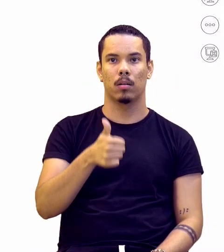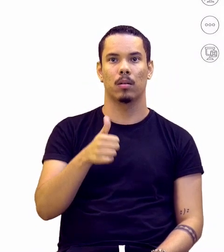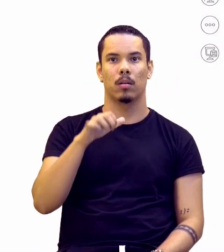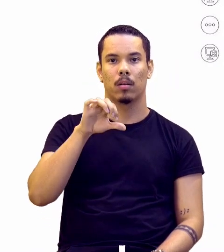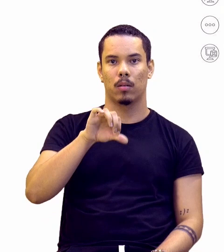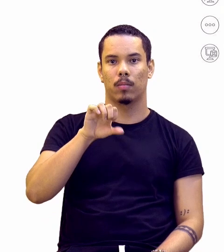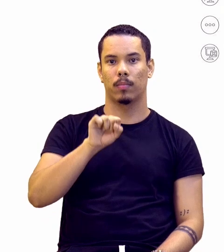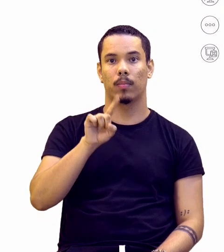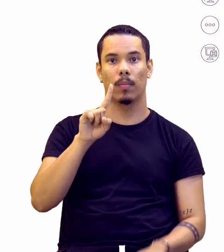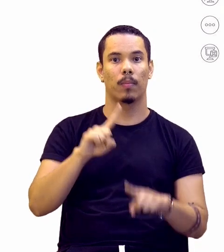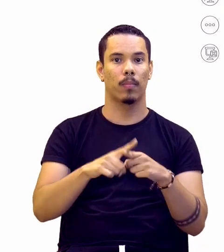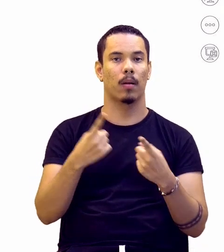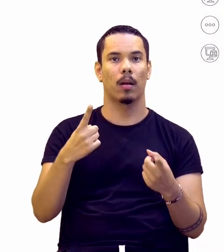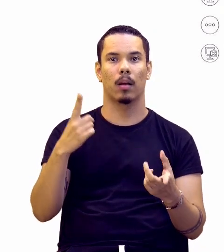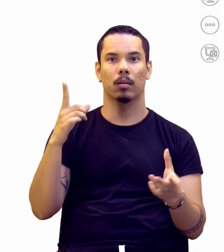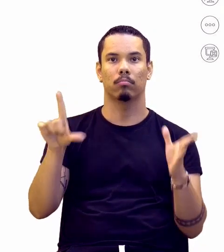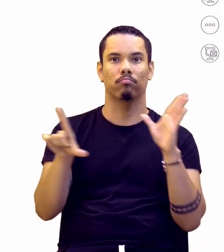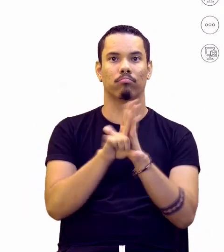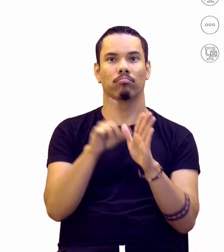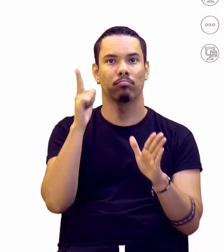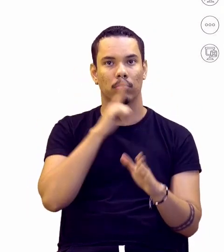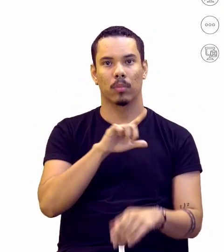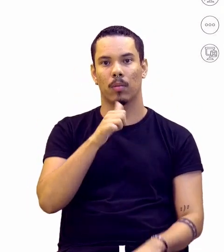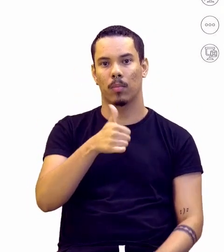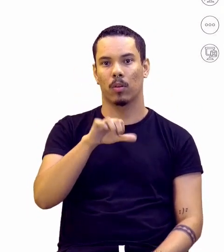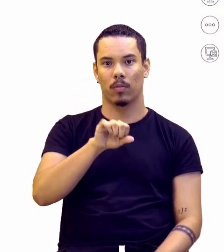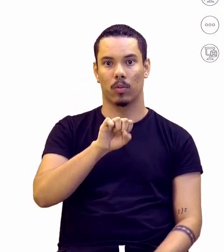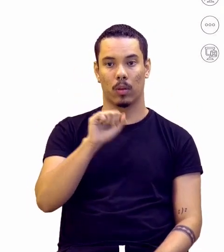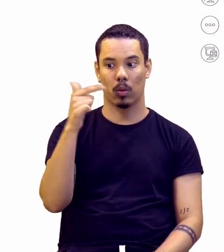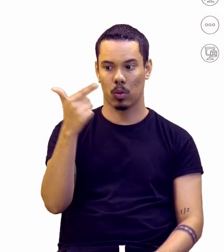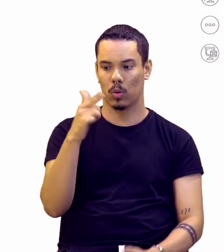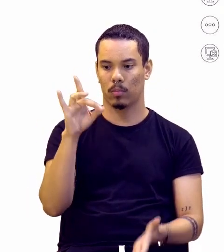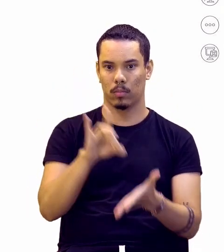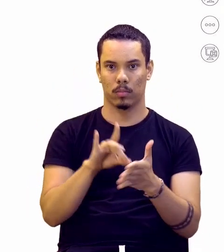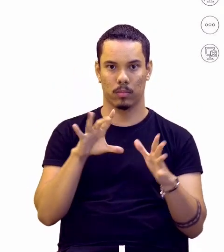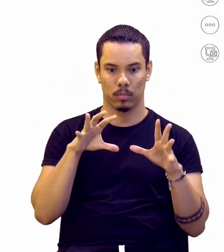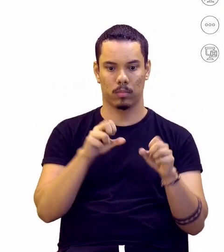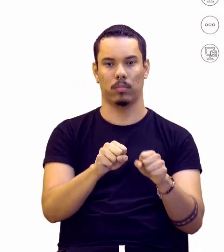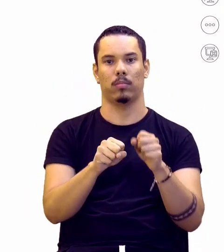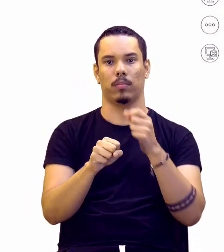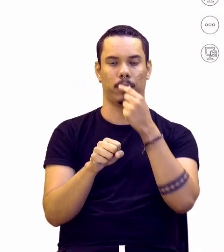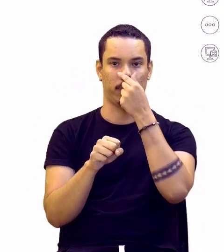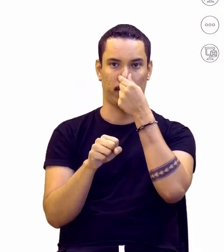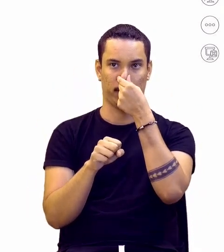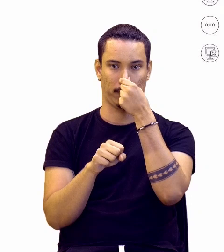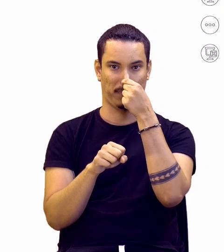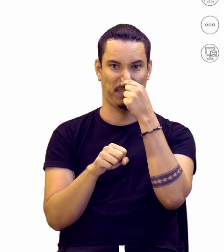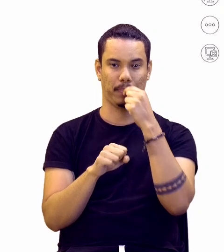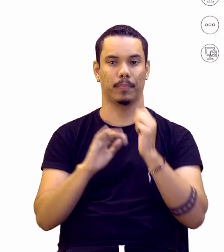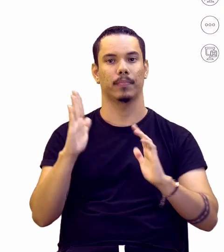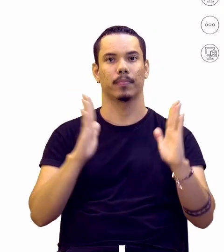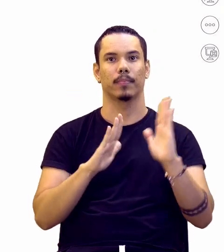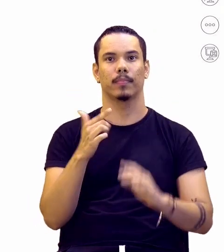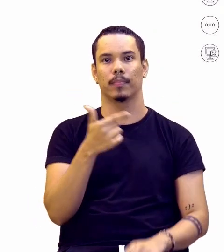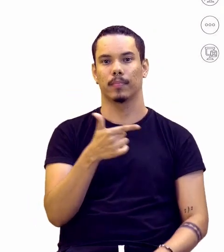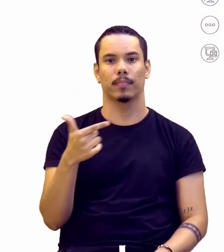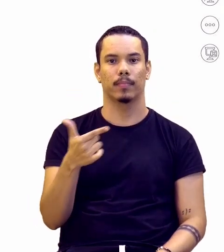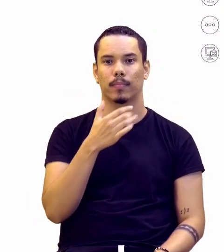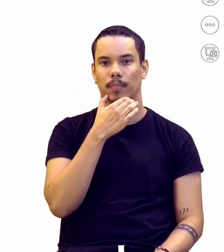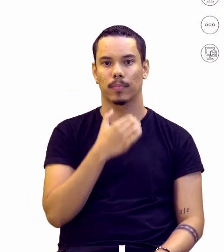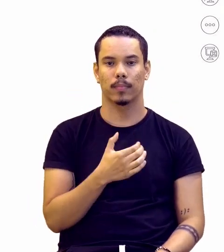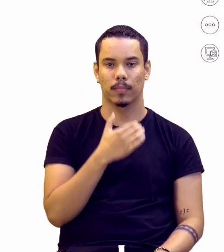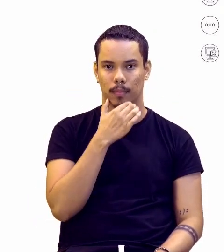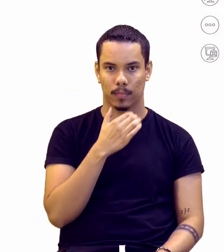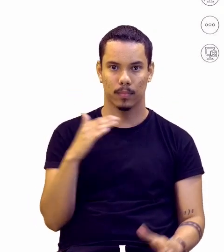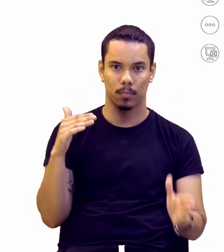né, somente em 1982, né, instalada, né? Isso, instalada. O período de 22 de dezembro de 81 até o dia